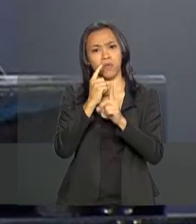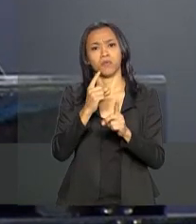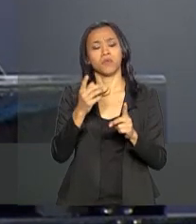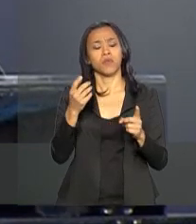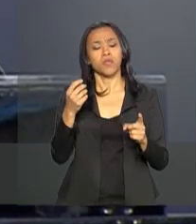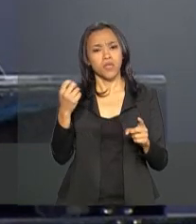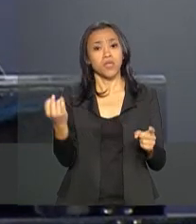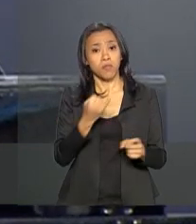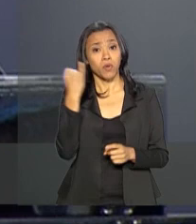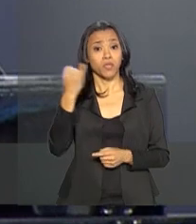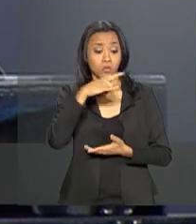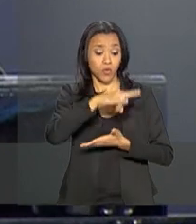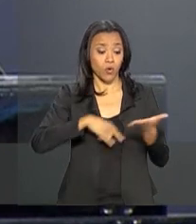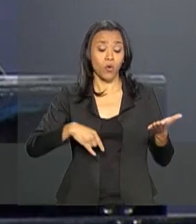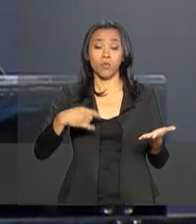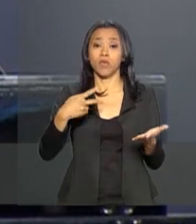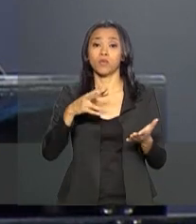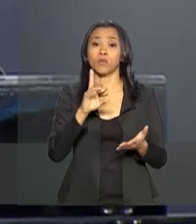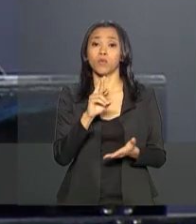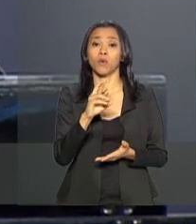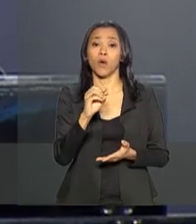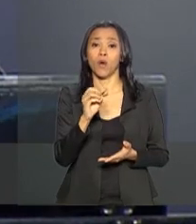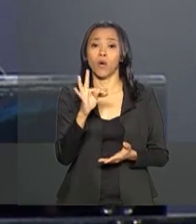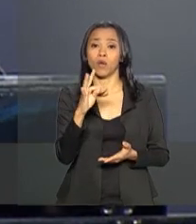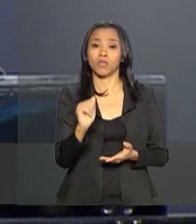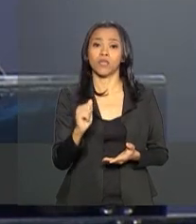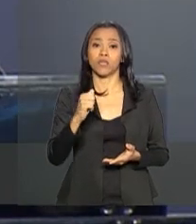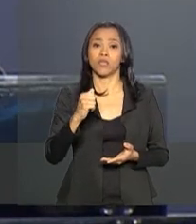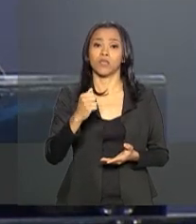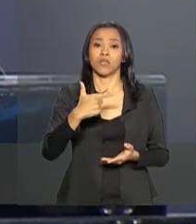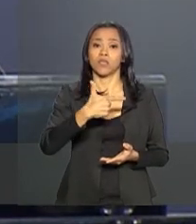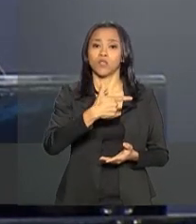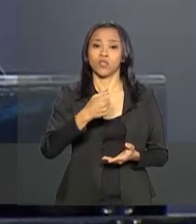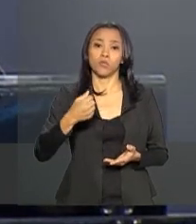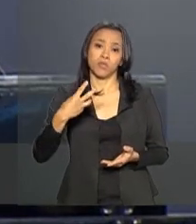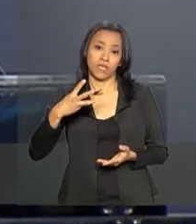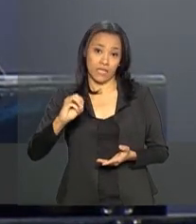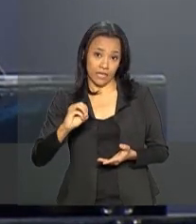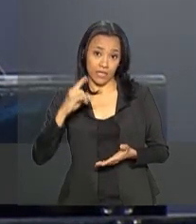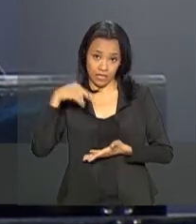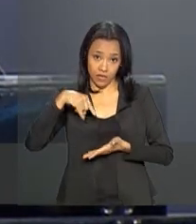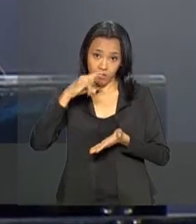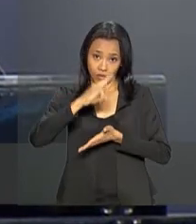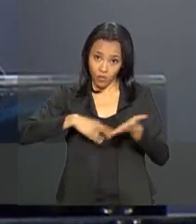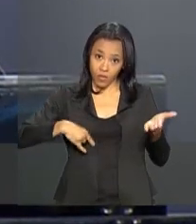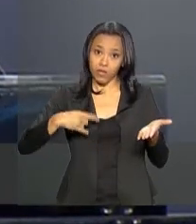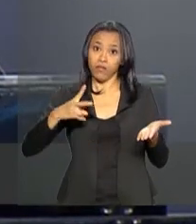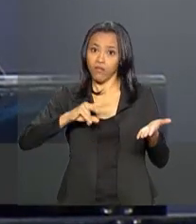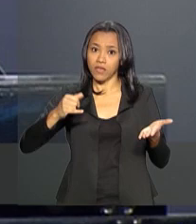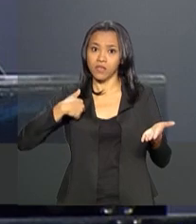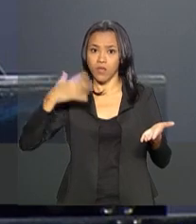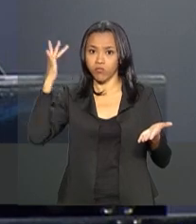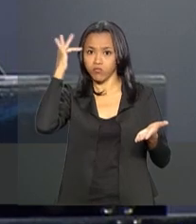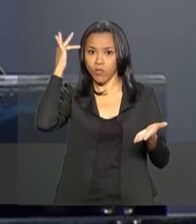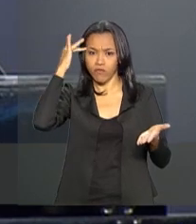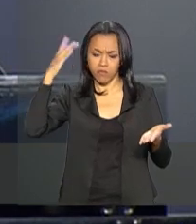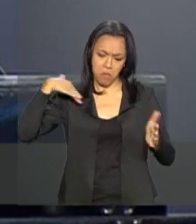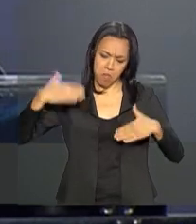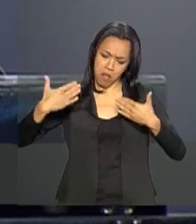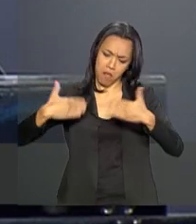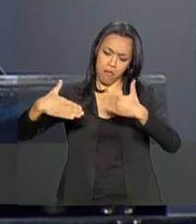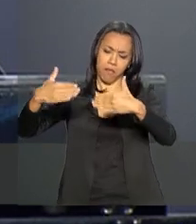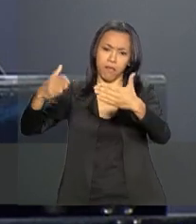já houve esse avanço tecnológico. Agora, com o Rota 2030, o avanço será muito